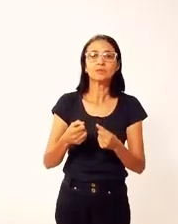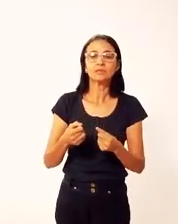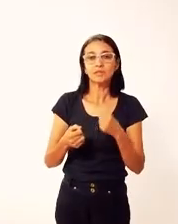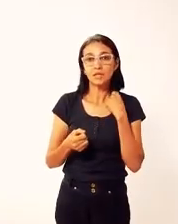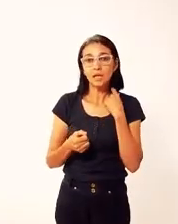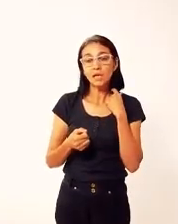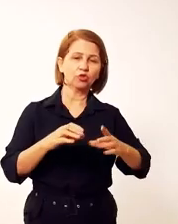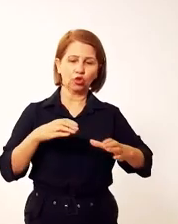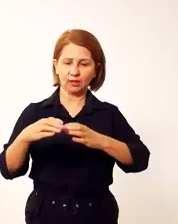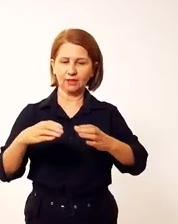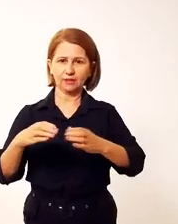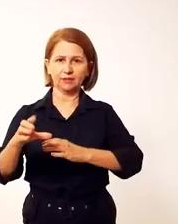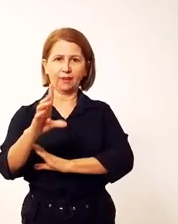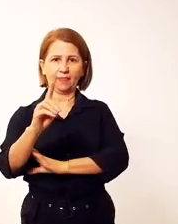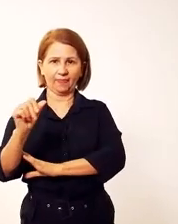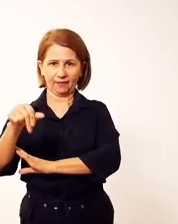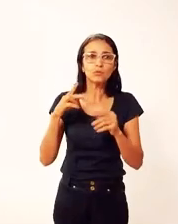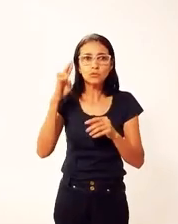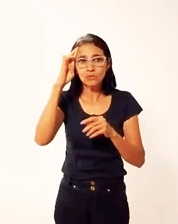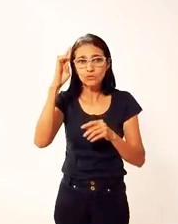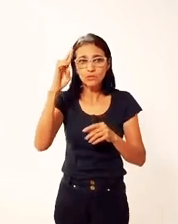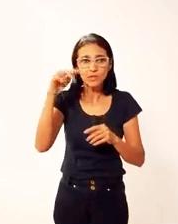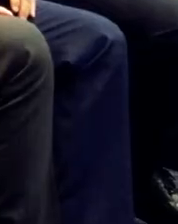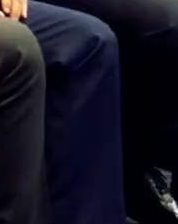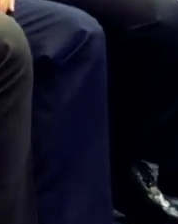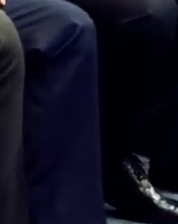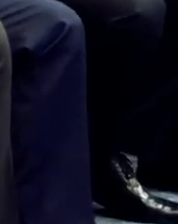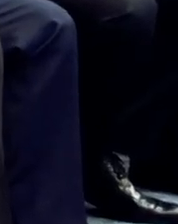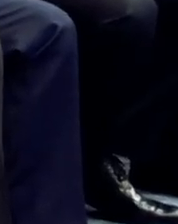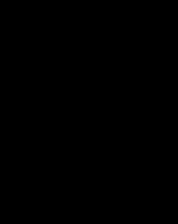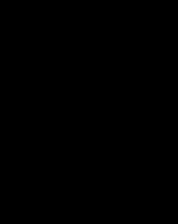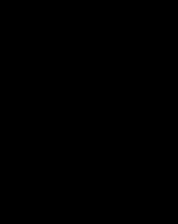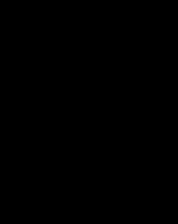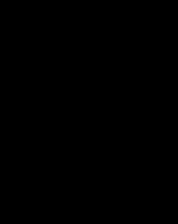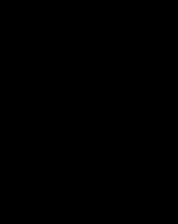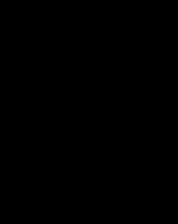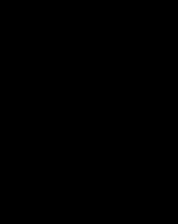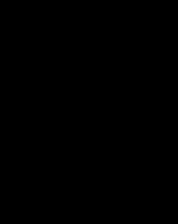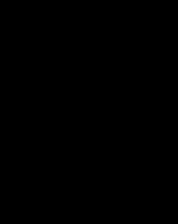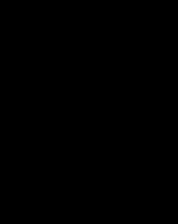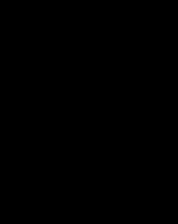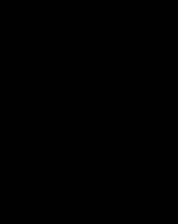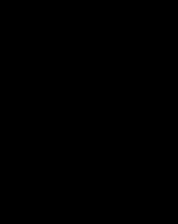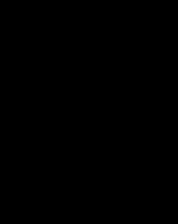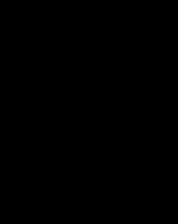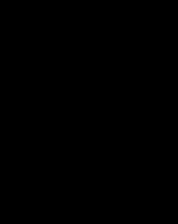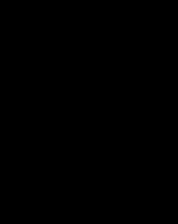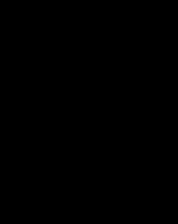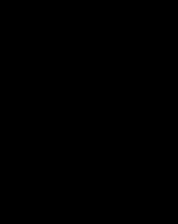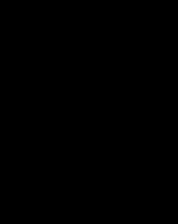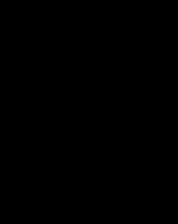outros, o Tribunal de Justiça, OVG, Ministério Público e OAB. Estima-se que no país, com dados de